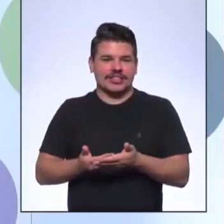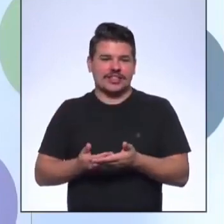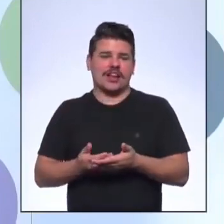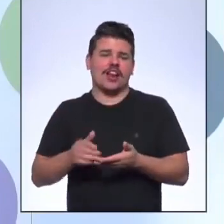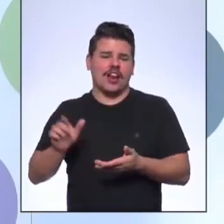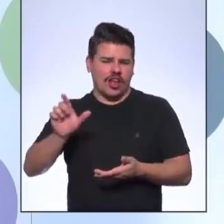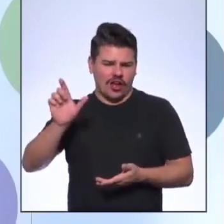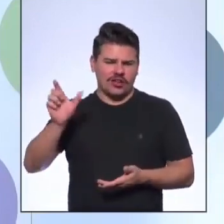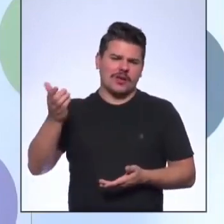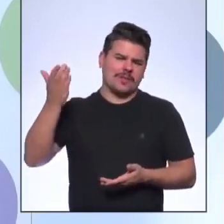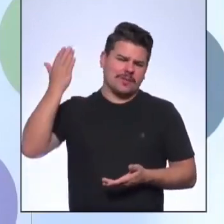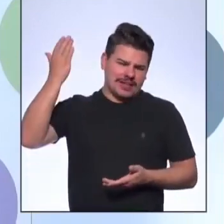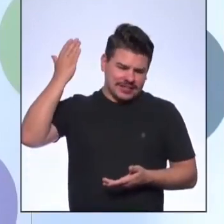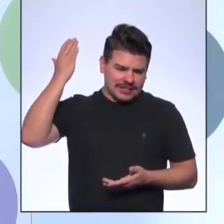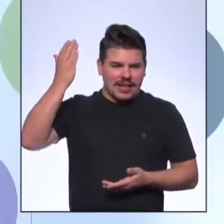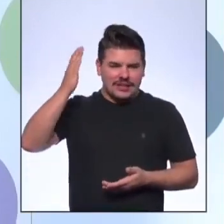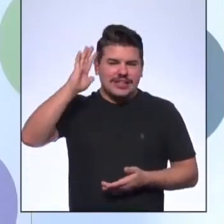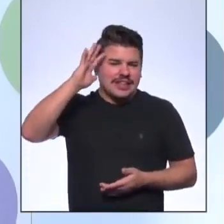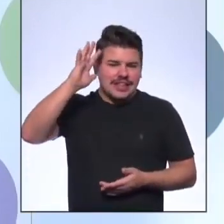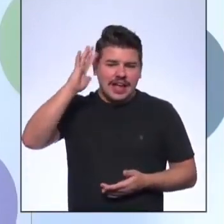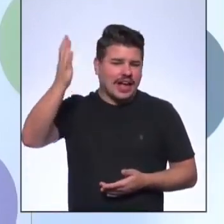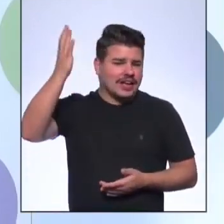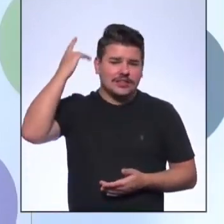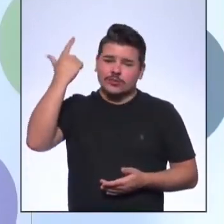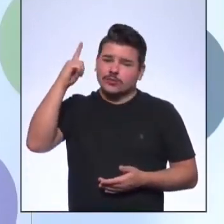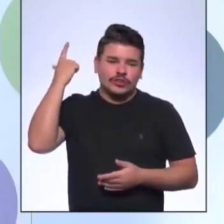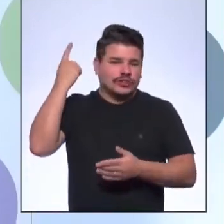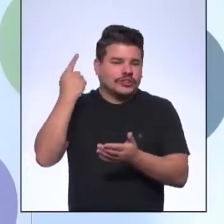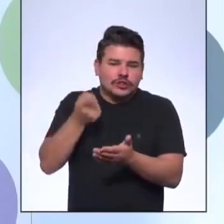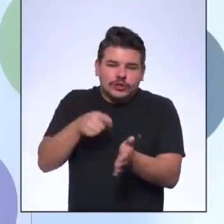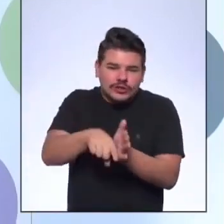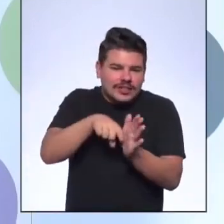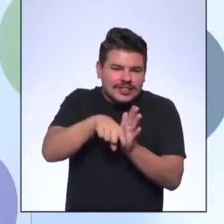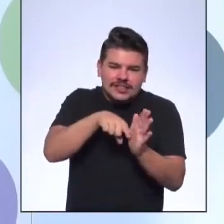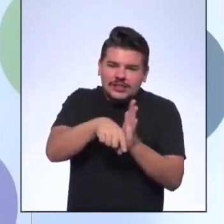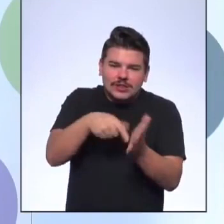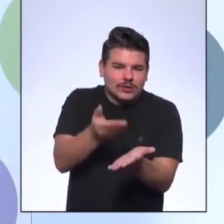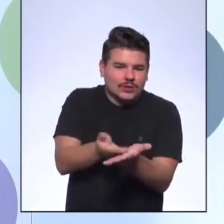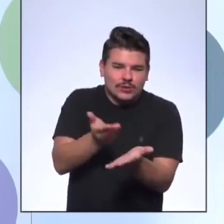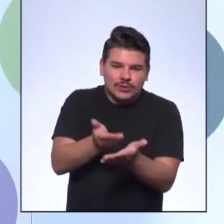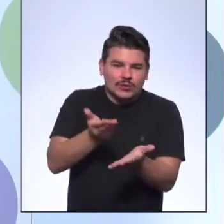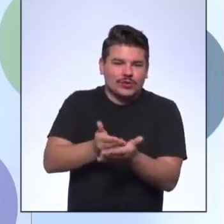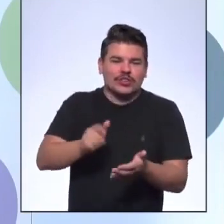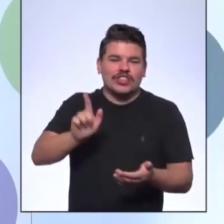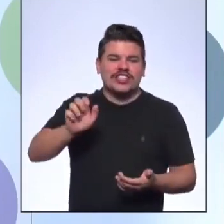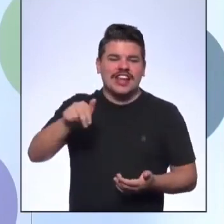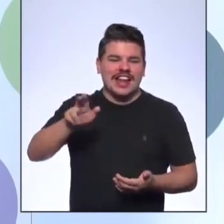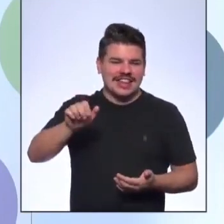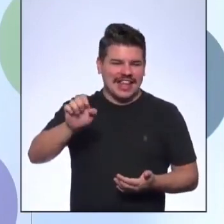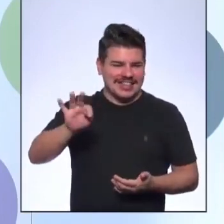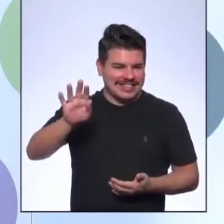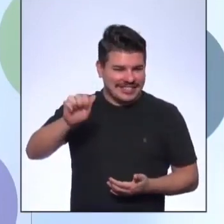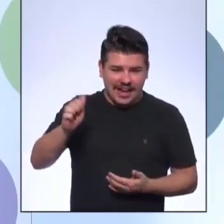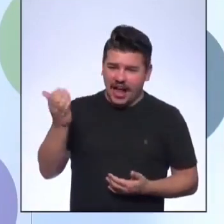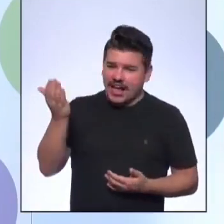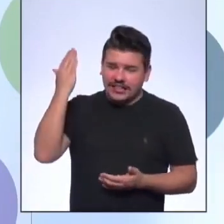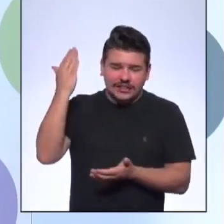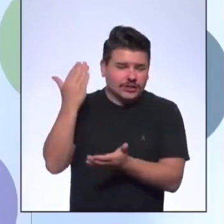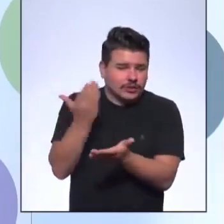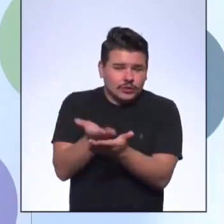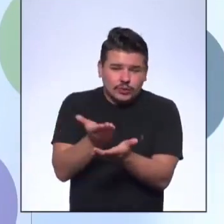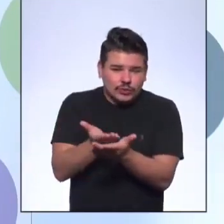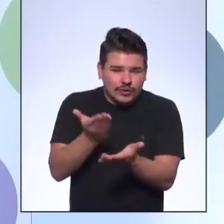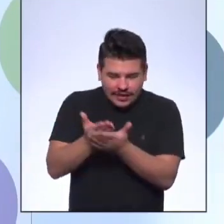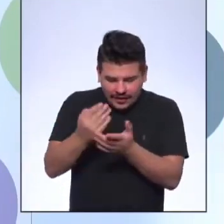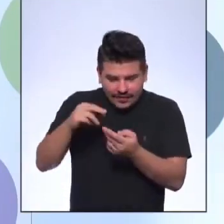que nessa época, gente, a gente precisa entender que não existia genética. Nessa época, a gente não tinha aí descoberta do